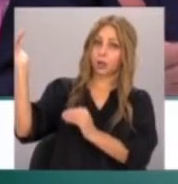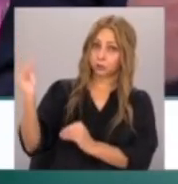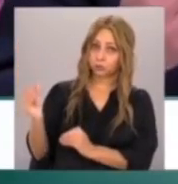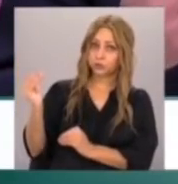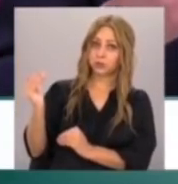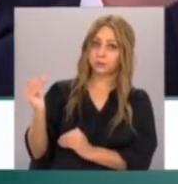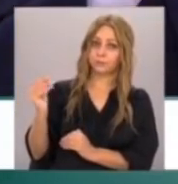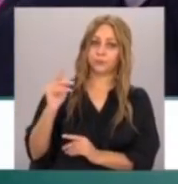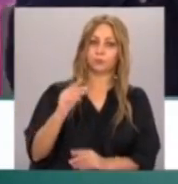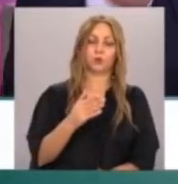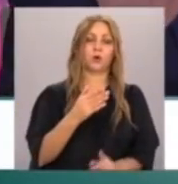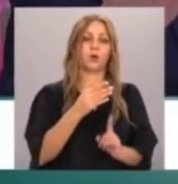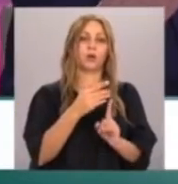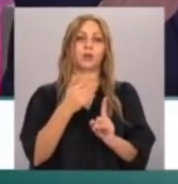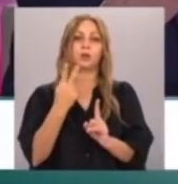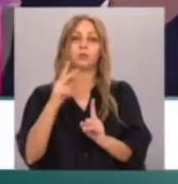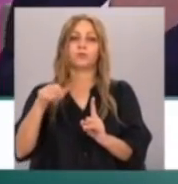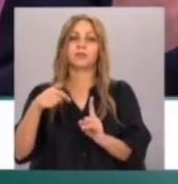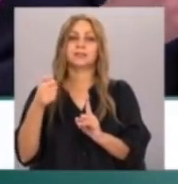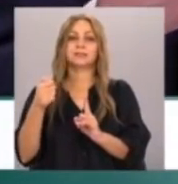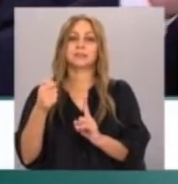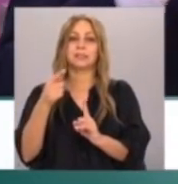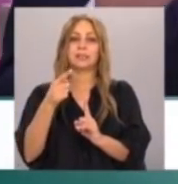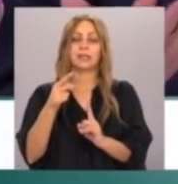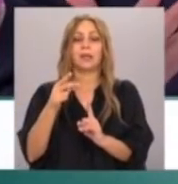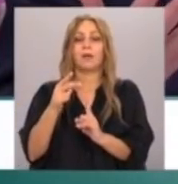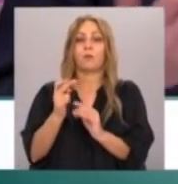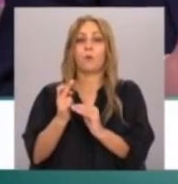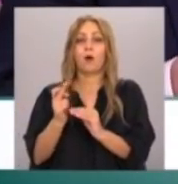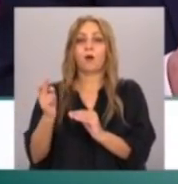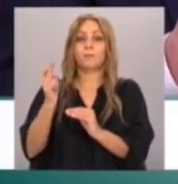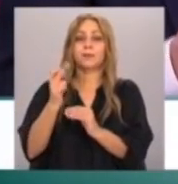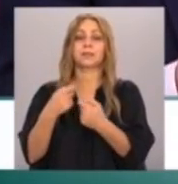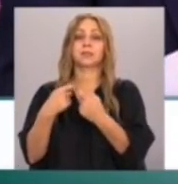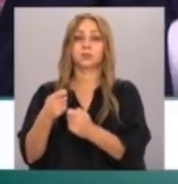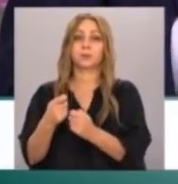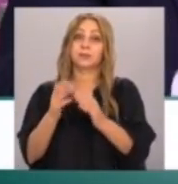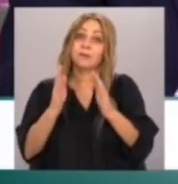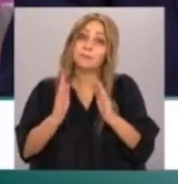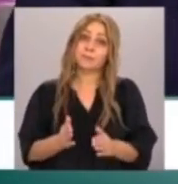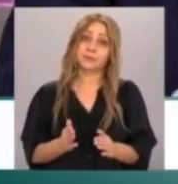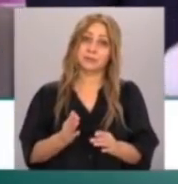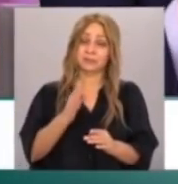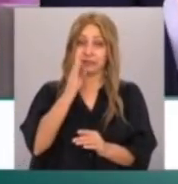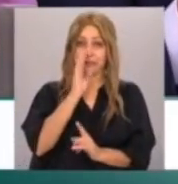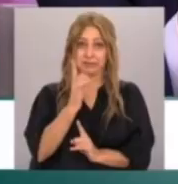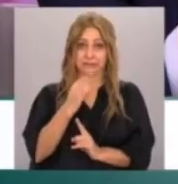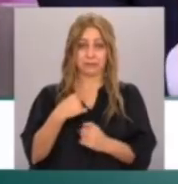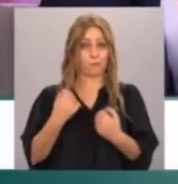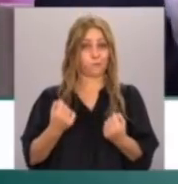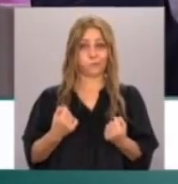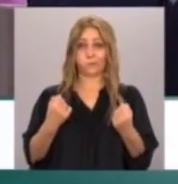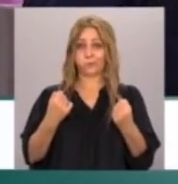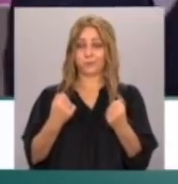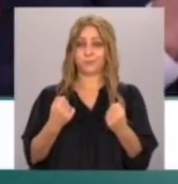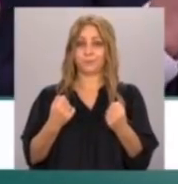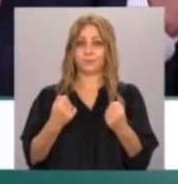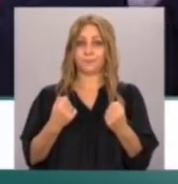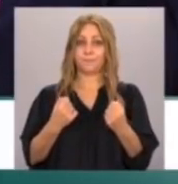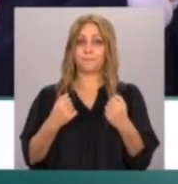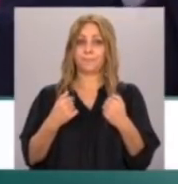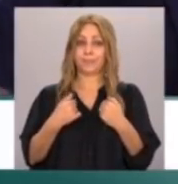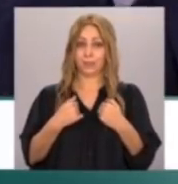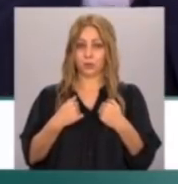65,5 por cento que o aumento nominal da despesa que tem que ser porque senão nós não conseguimos nós podemos de vê-los